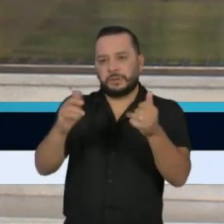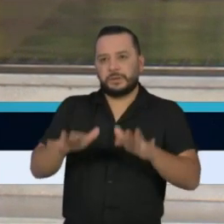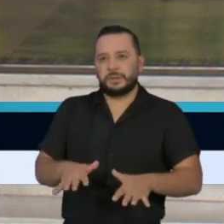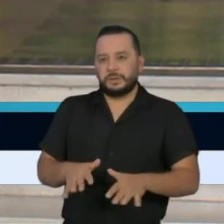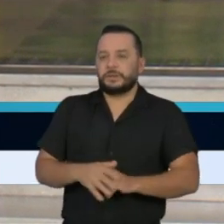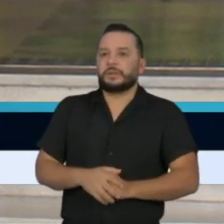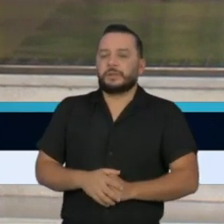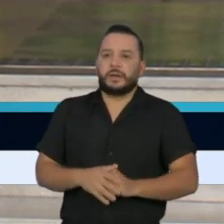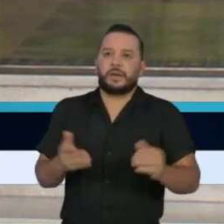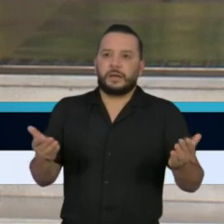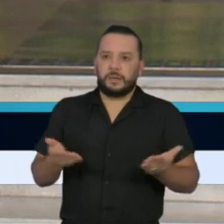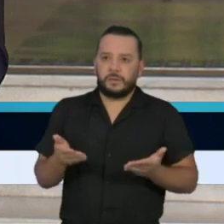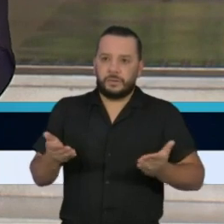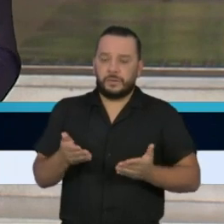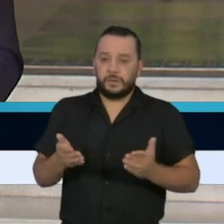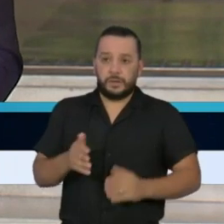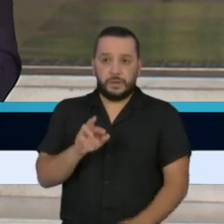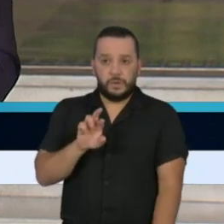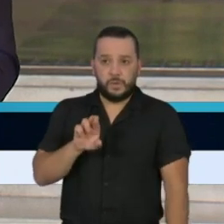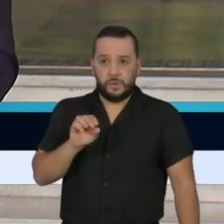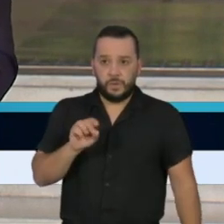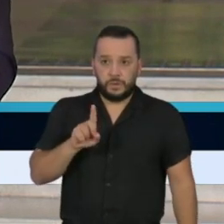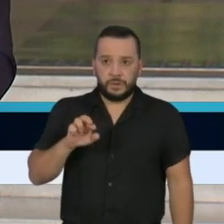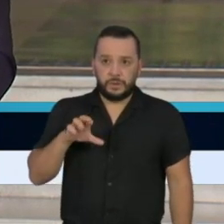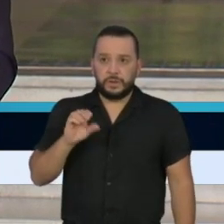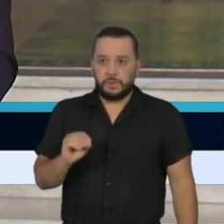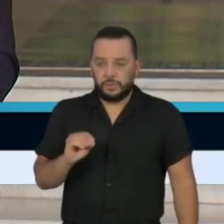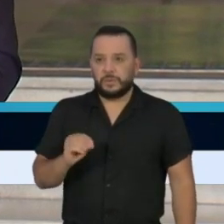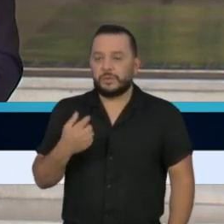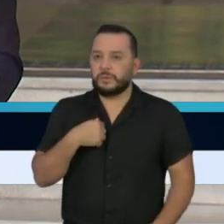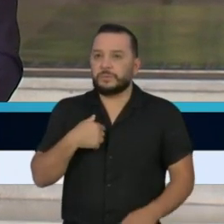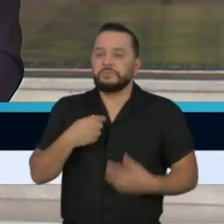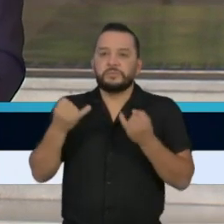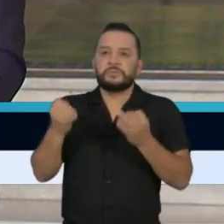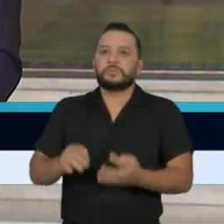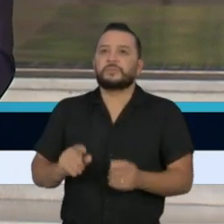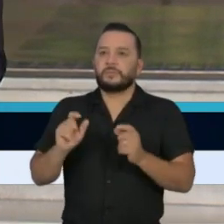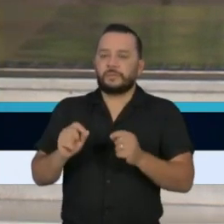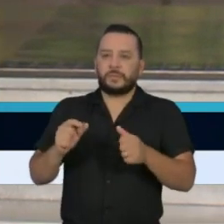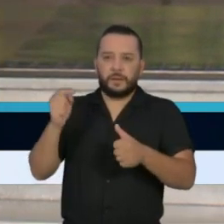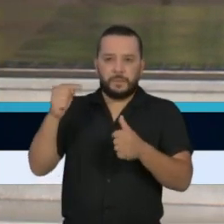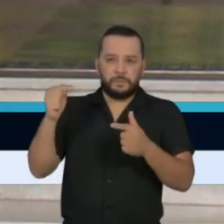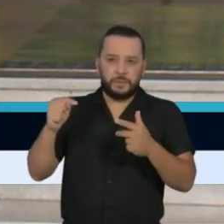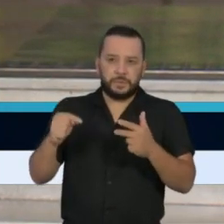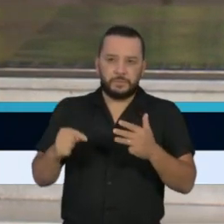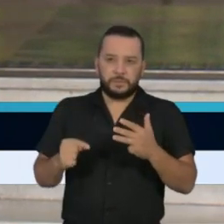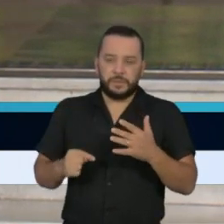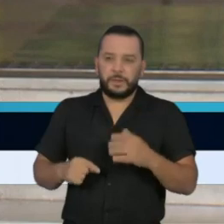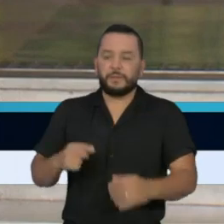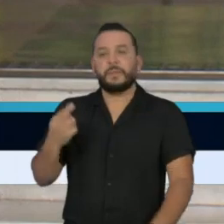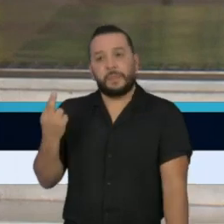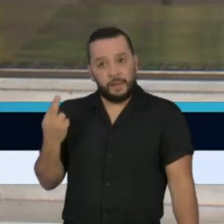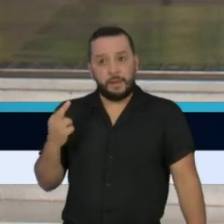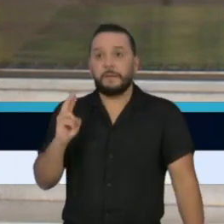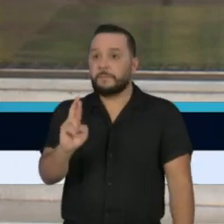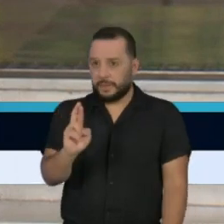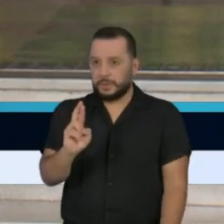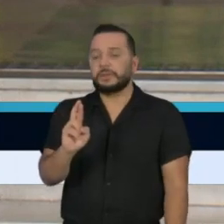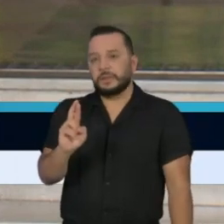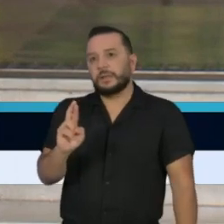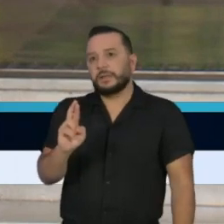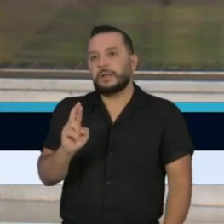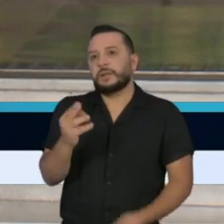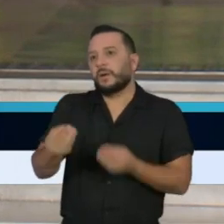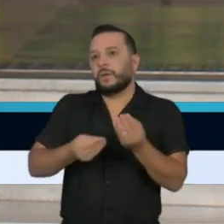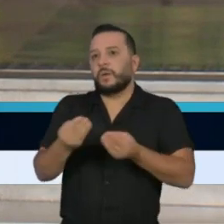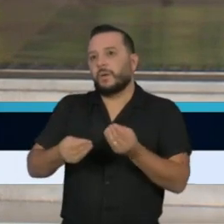Rodrigo que explane na sua questão os pontos que representam esse